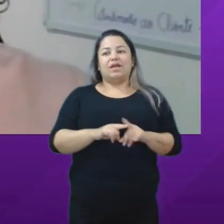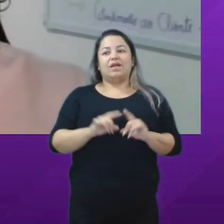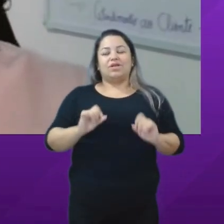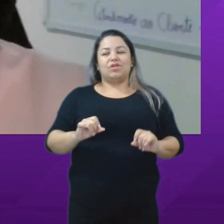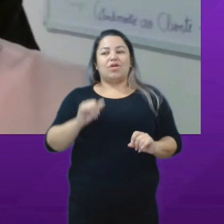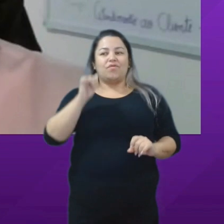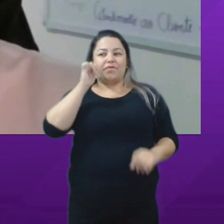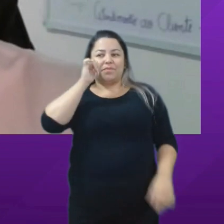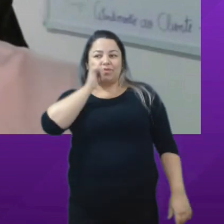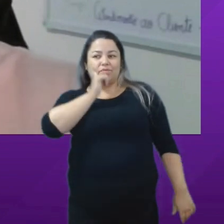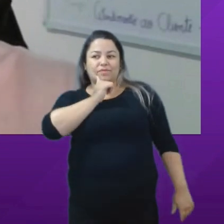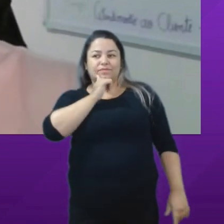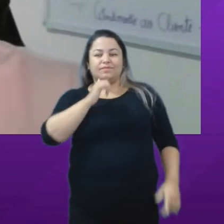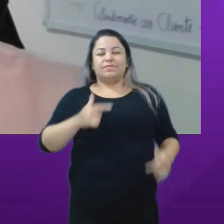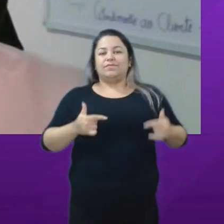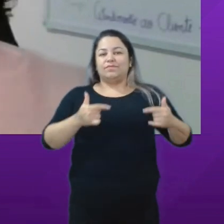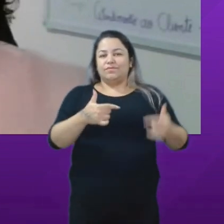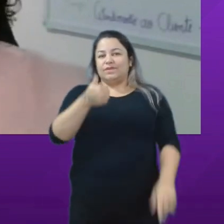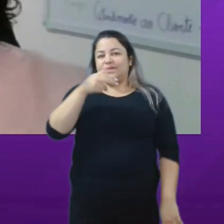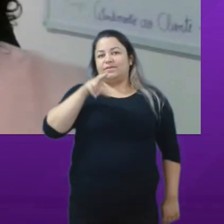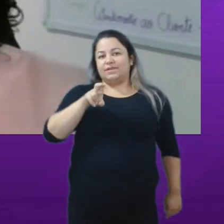há mais de 15 anos,